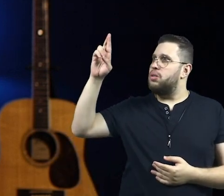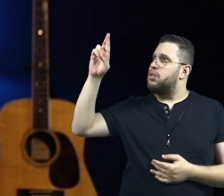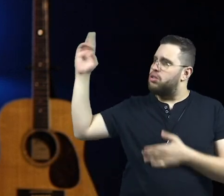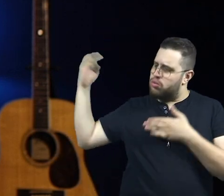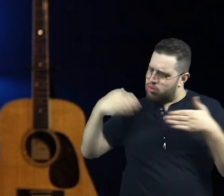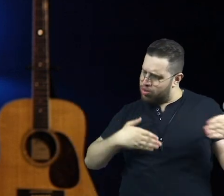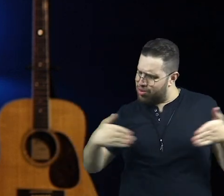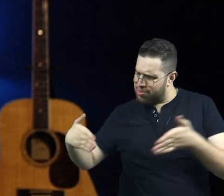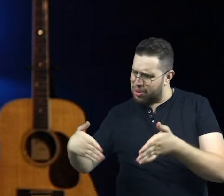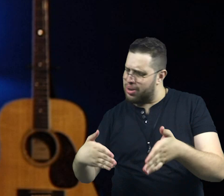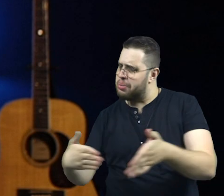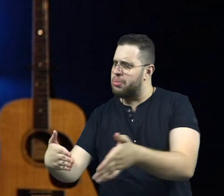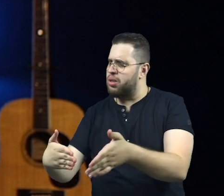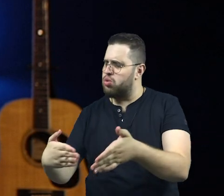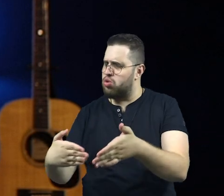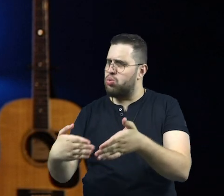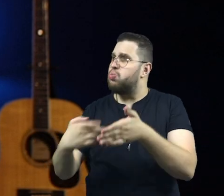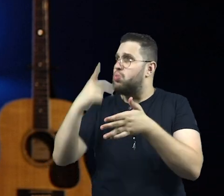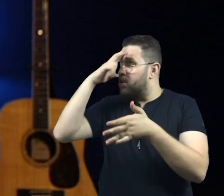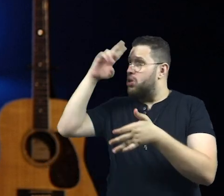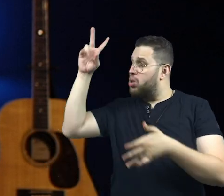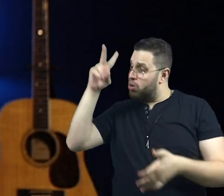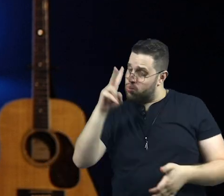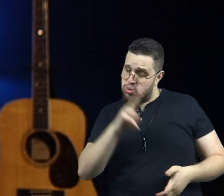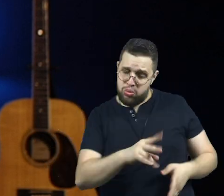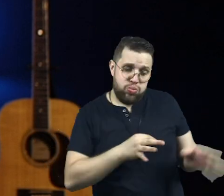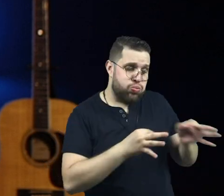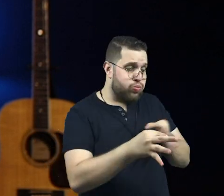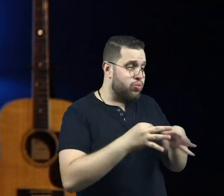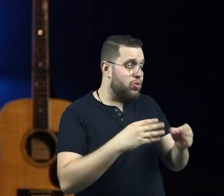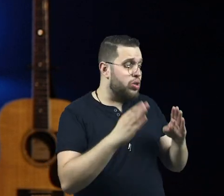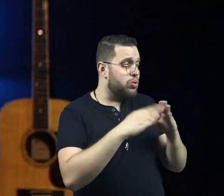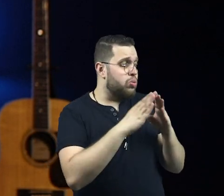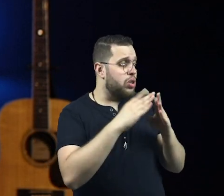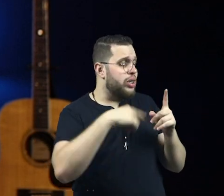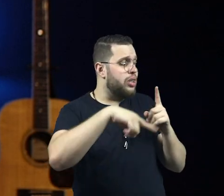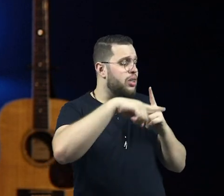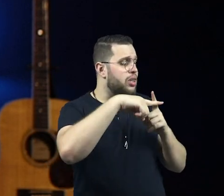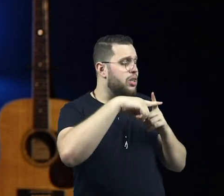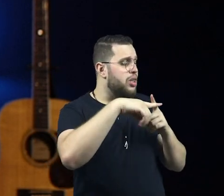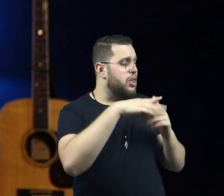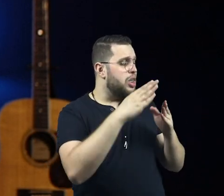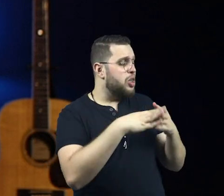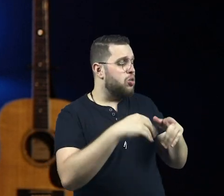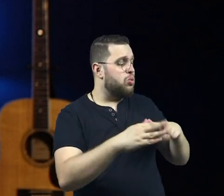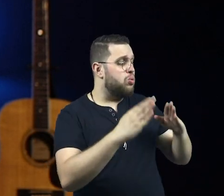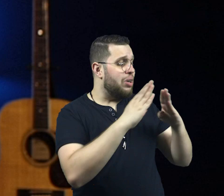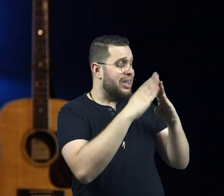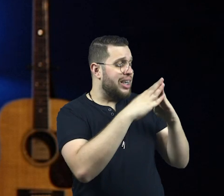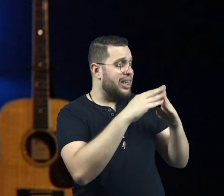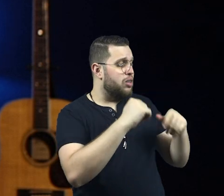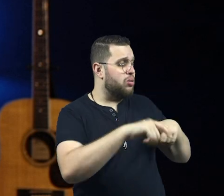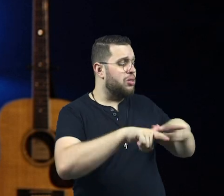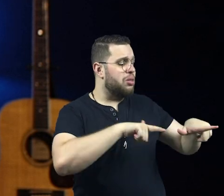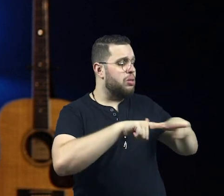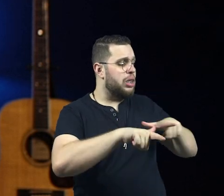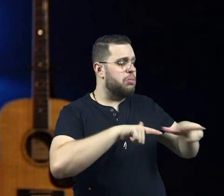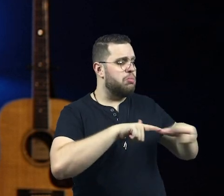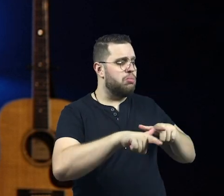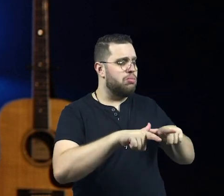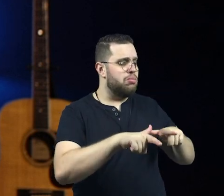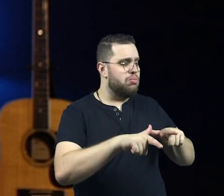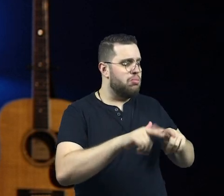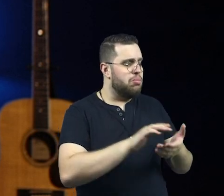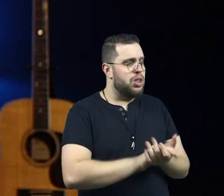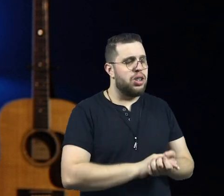caminhos. Seja a sua casa, seja o ministério, a maneira como você lida no trabalho, na sua profissão, a